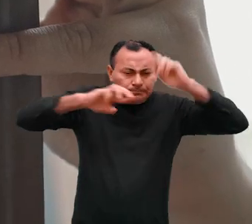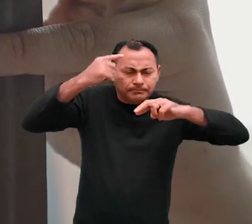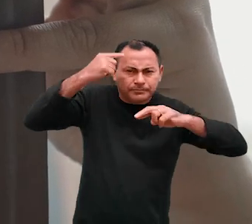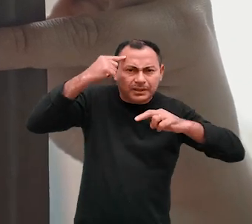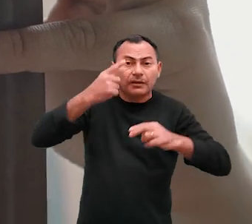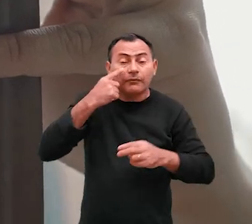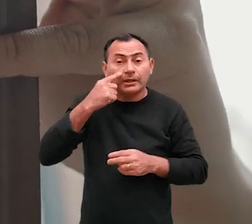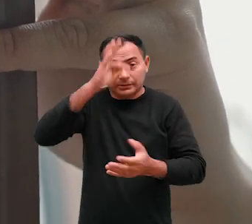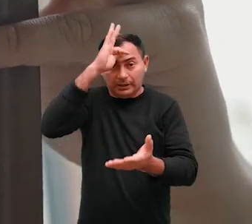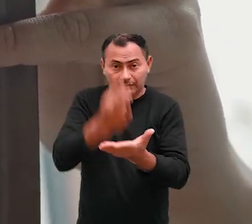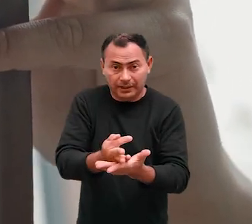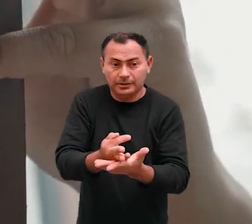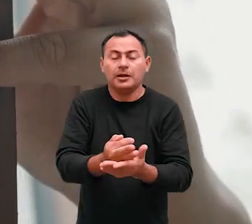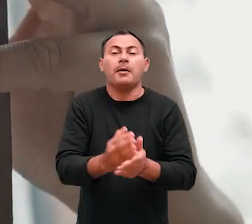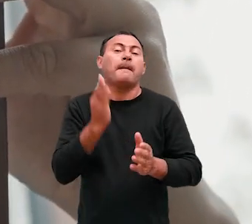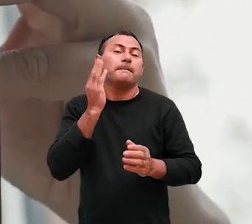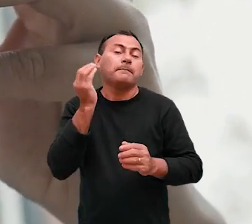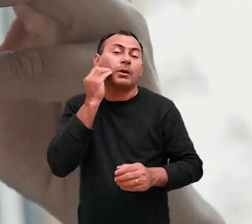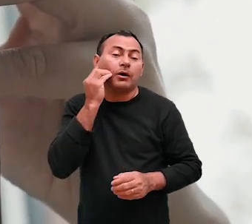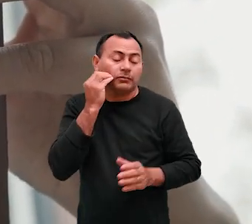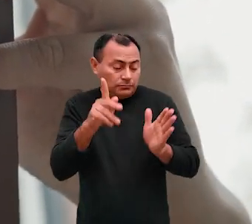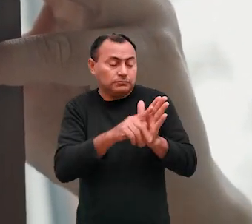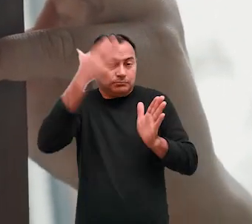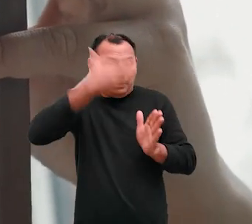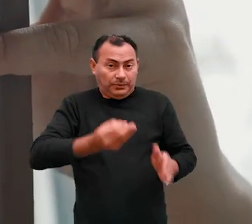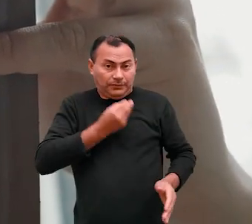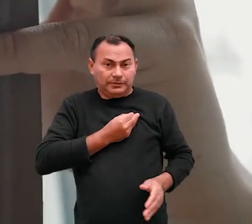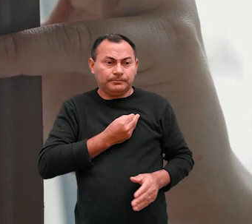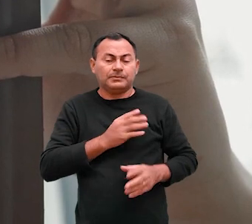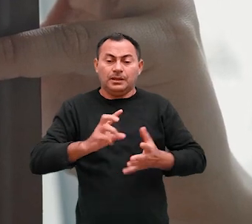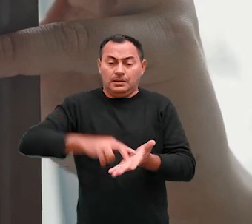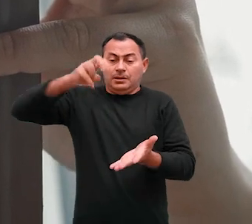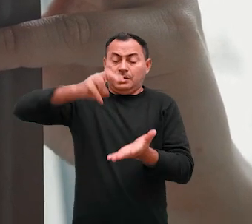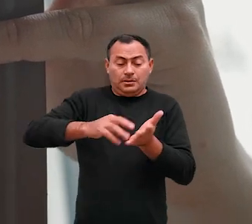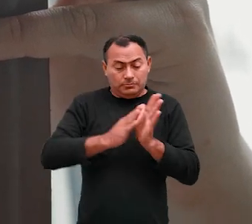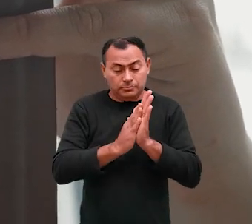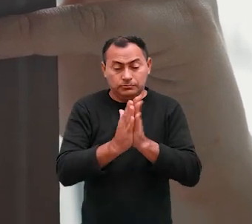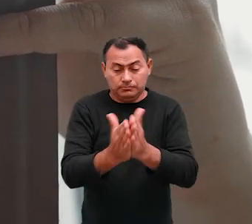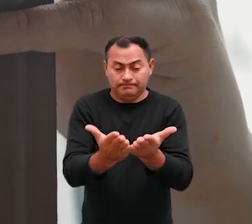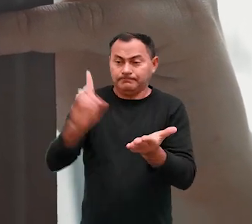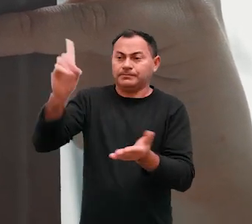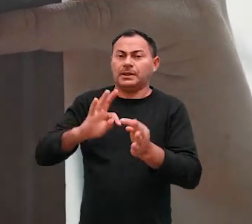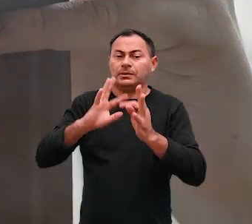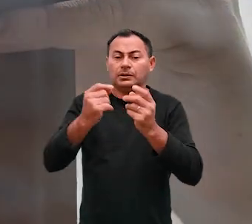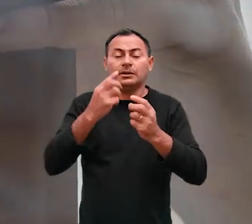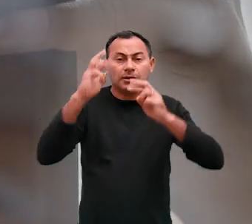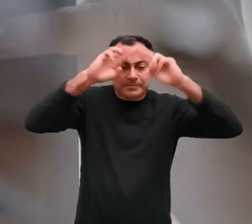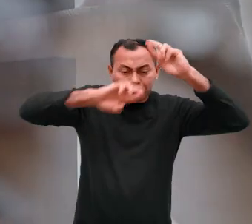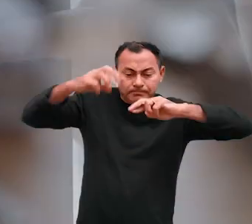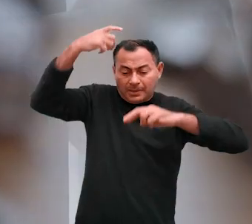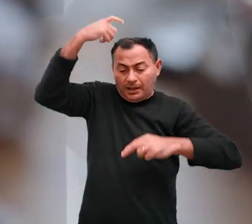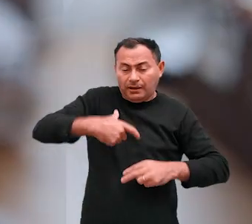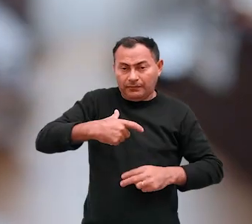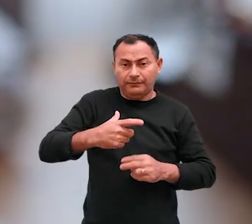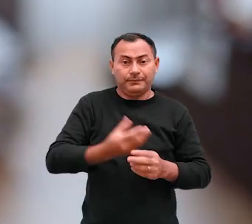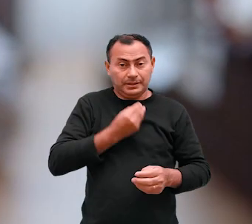ver se vocês estão na fé, provem-se a si mesmos. A exortação da Bíblia é para que todos nos examinemos.